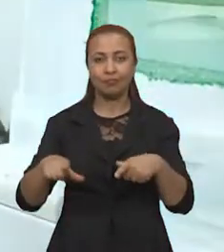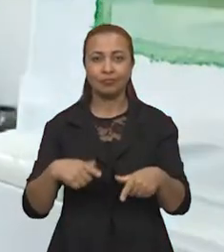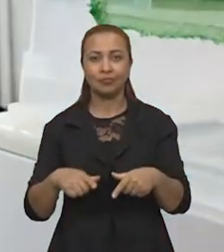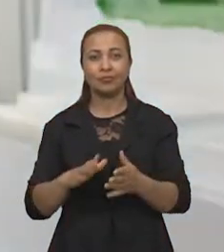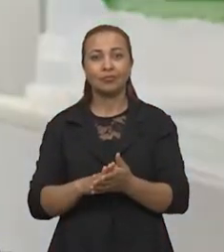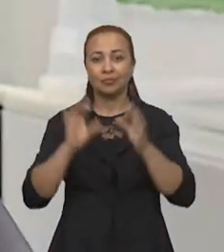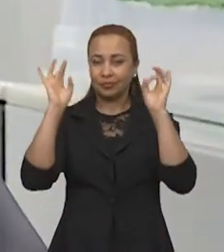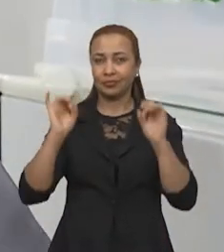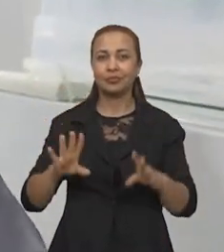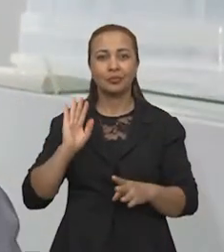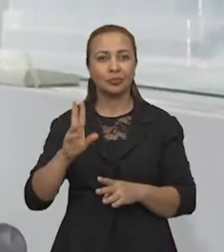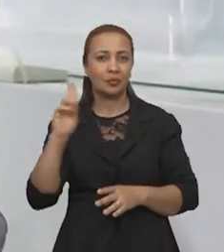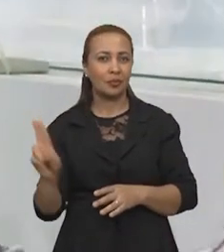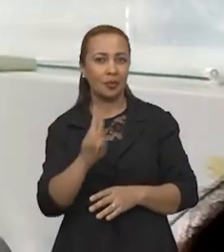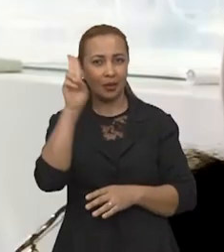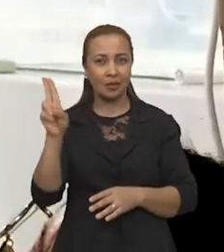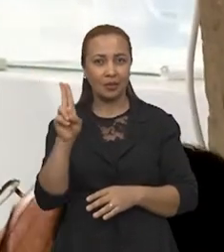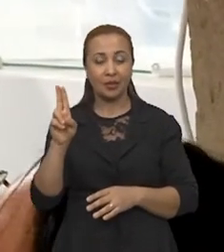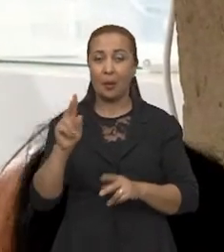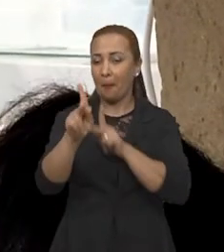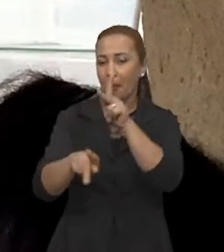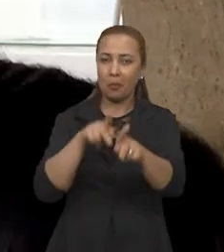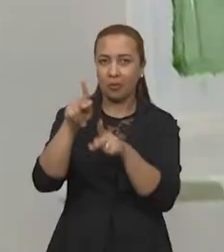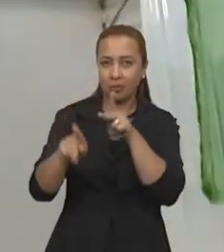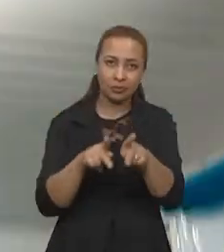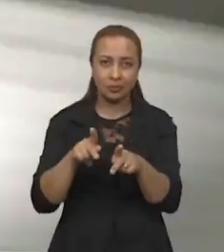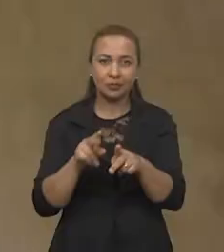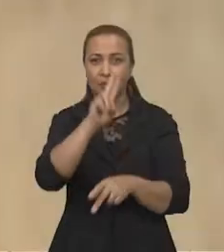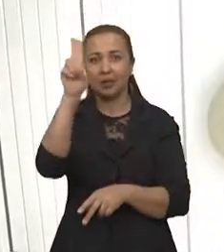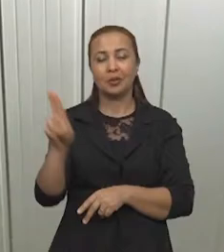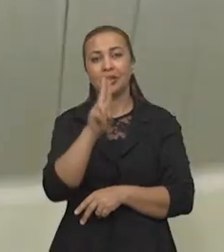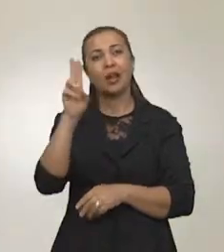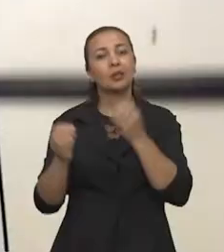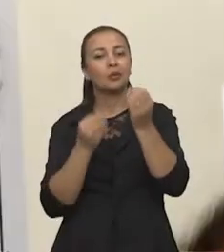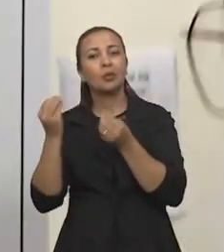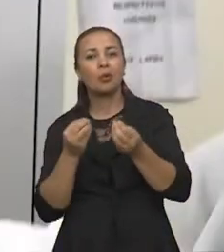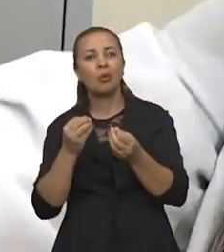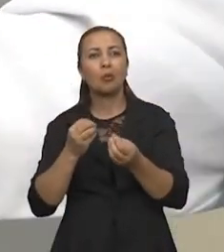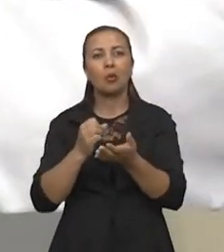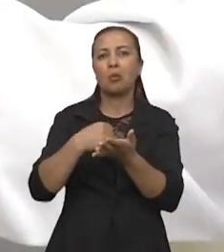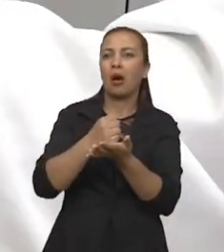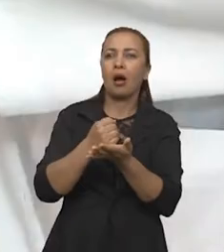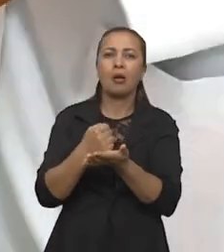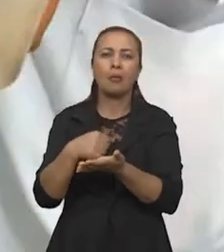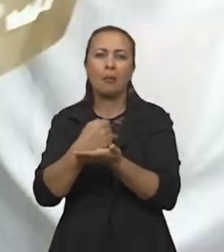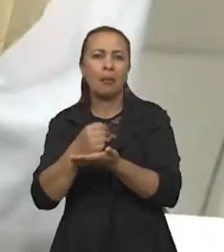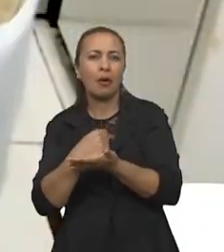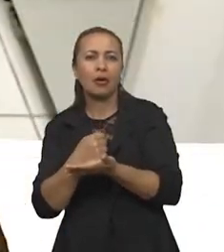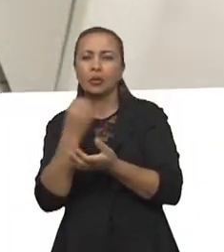trabalhado principalmente espécies que já são utilizadas pela população. São utilizadas como